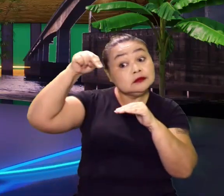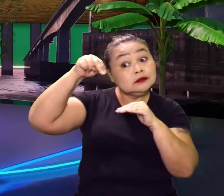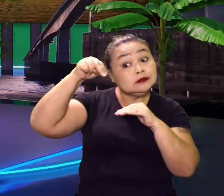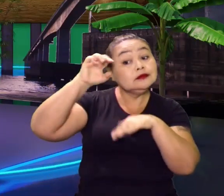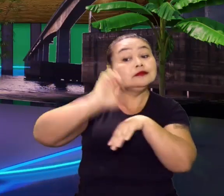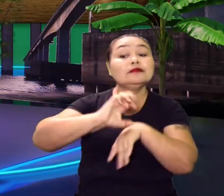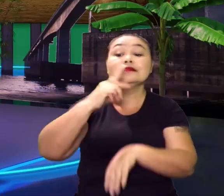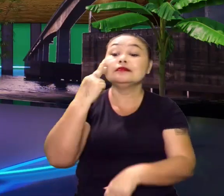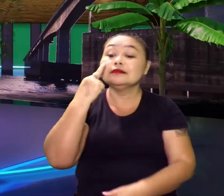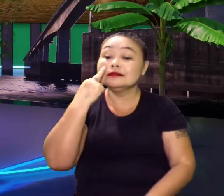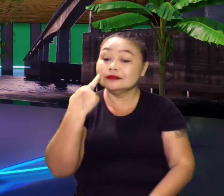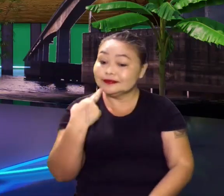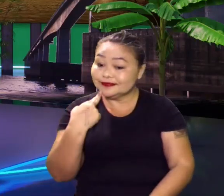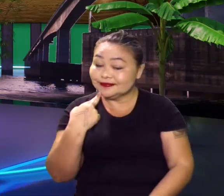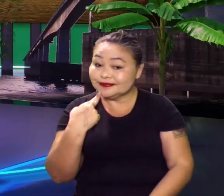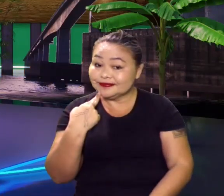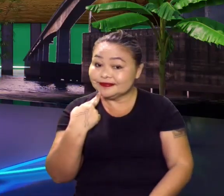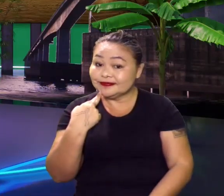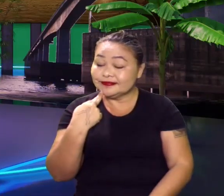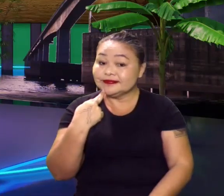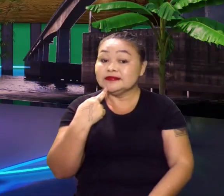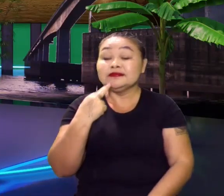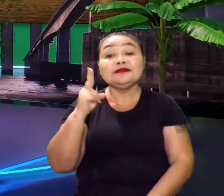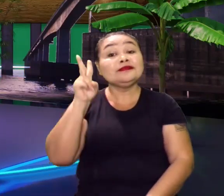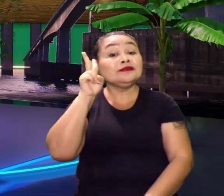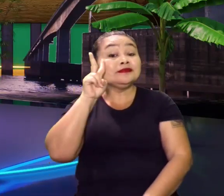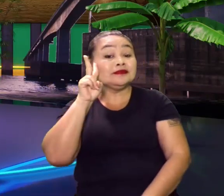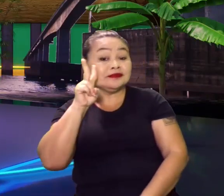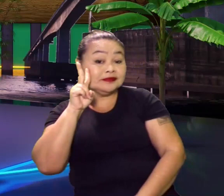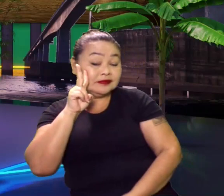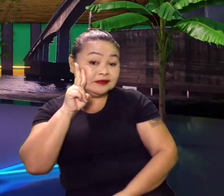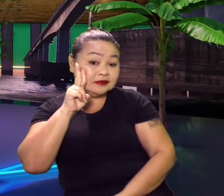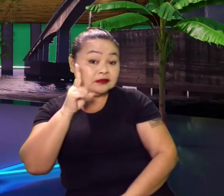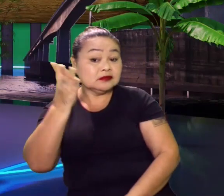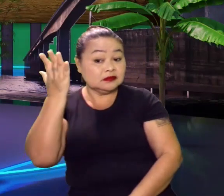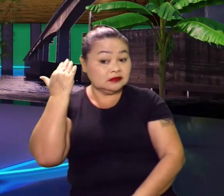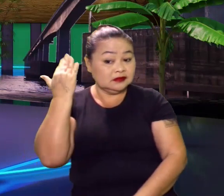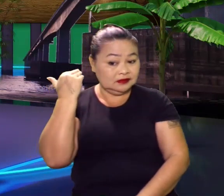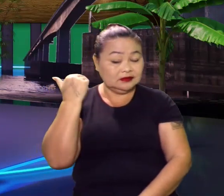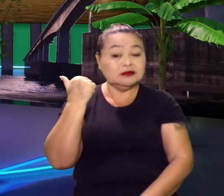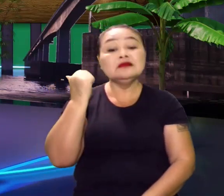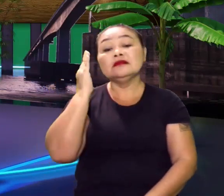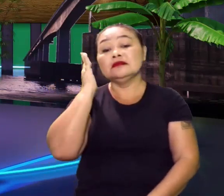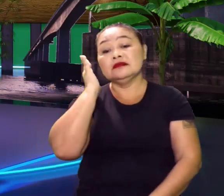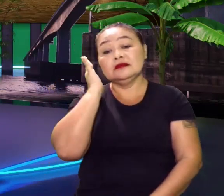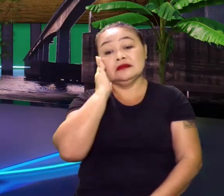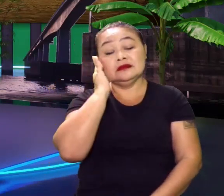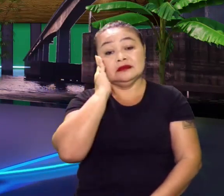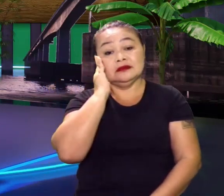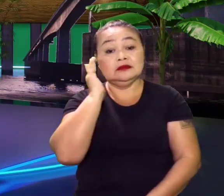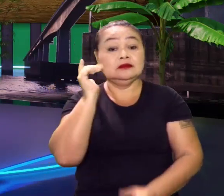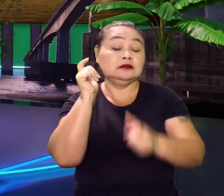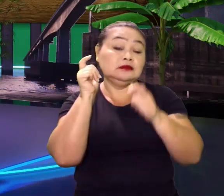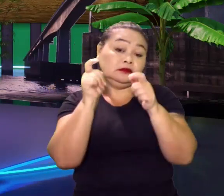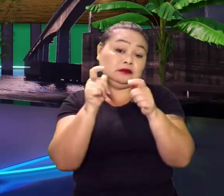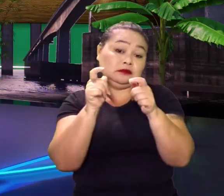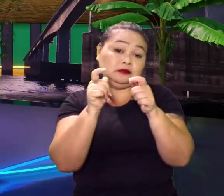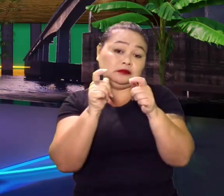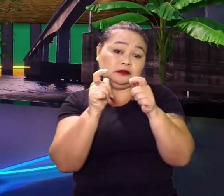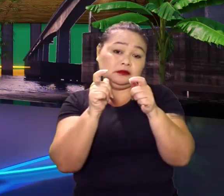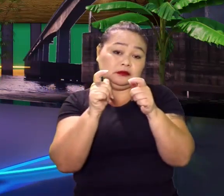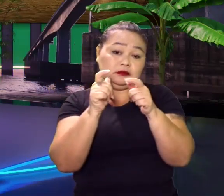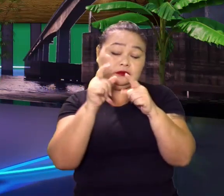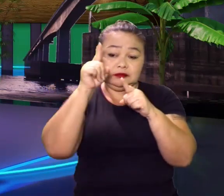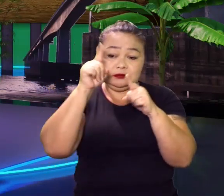de Rondônia. Aí o aluno vai ter que relembrar, né, rever, e claro que ele sabe, a Rosa